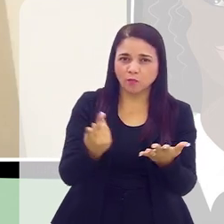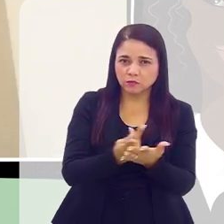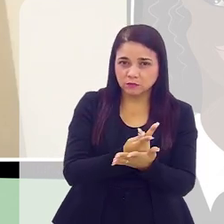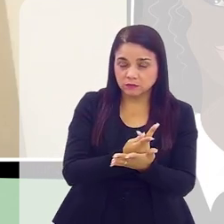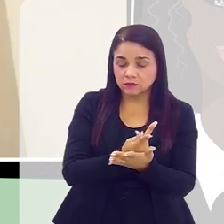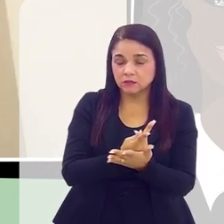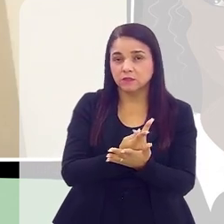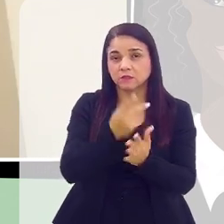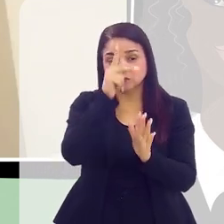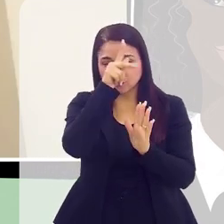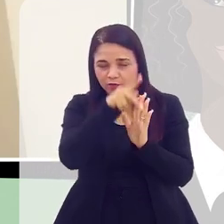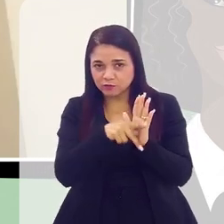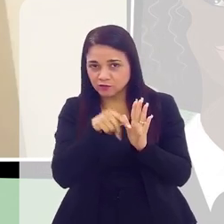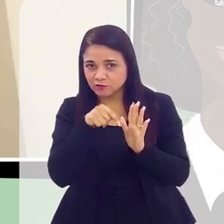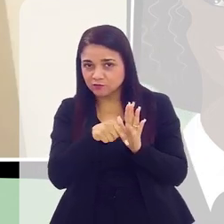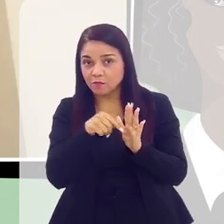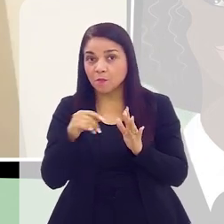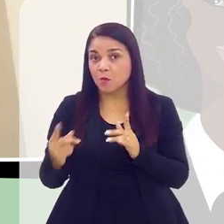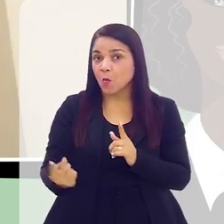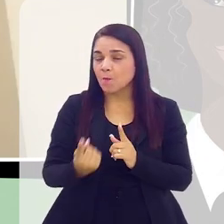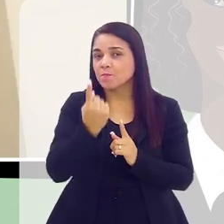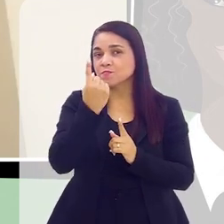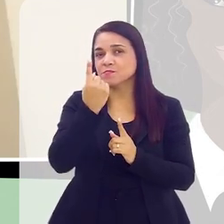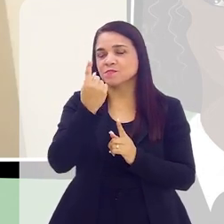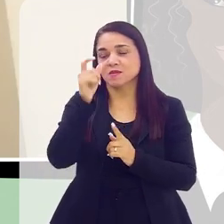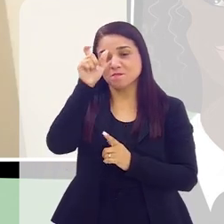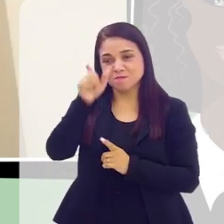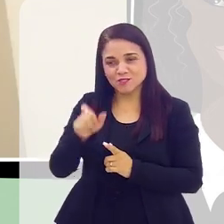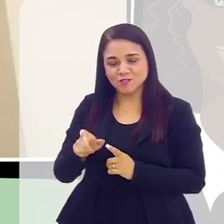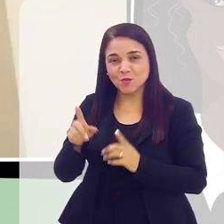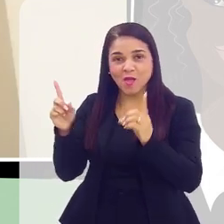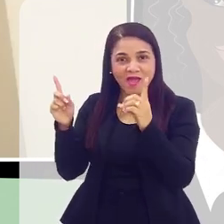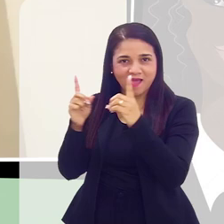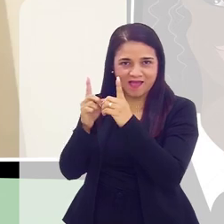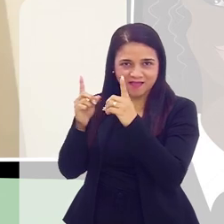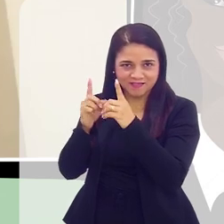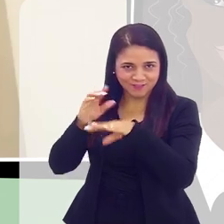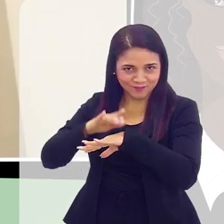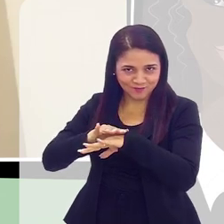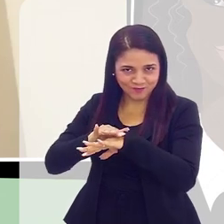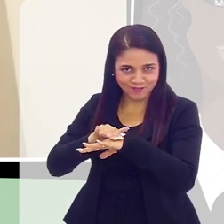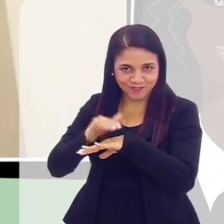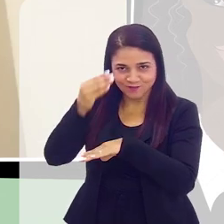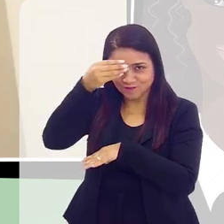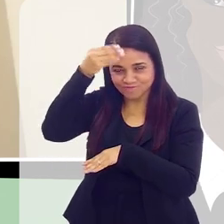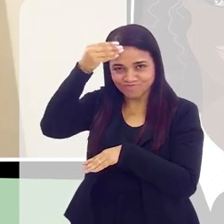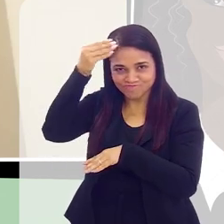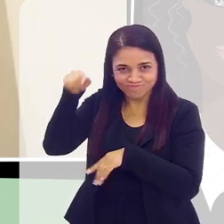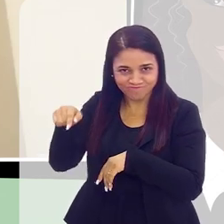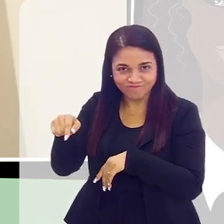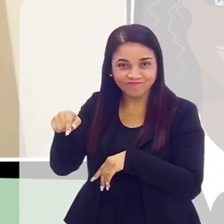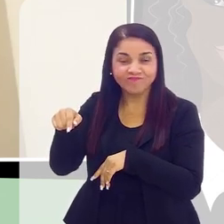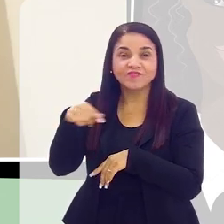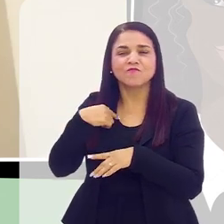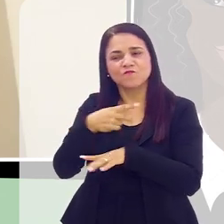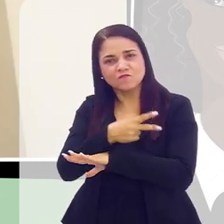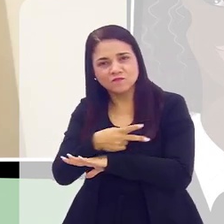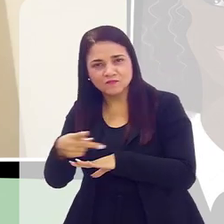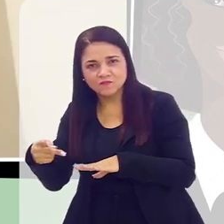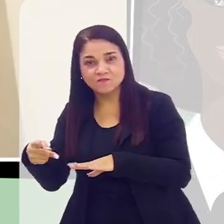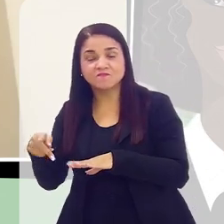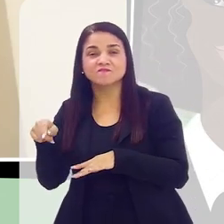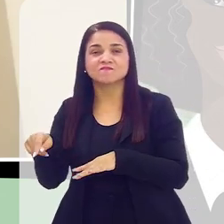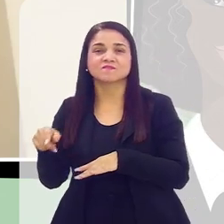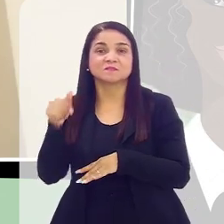que acontecia lá. Tive meu primeiro afilhado, né? Minha primeira afilhada, que eu fui